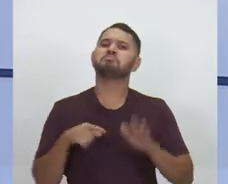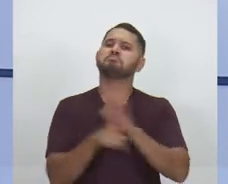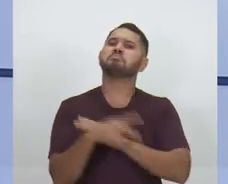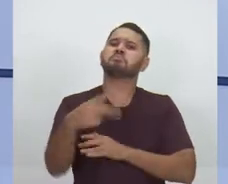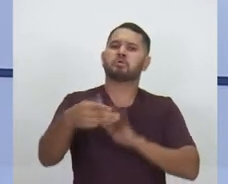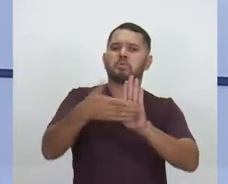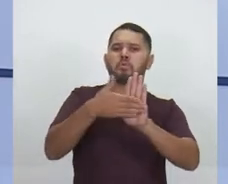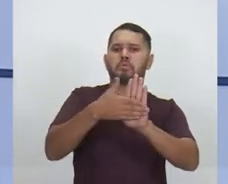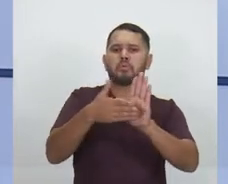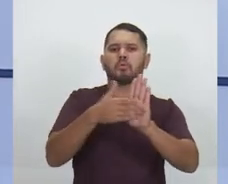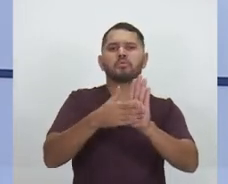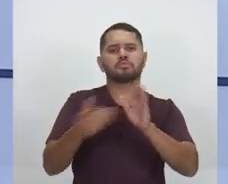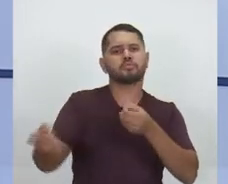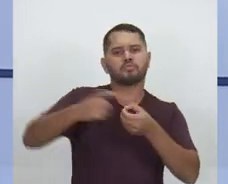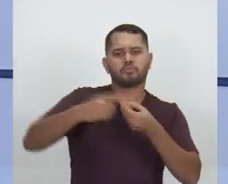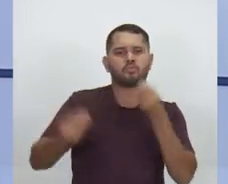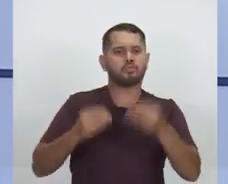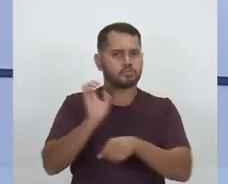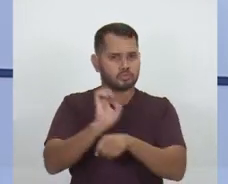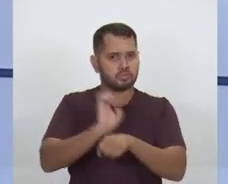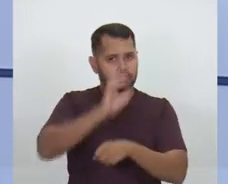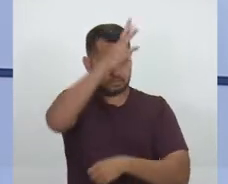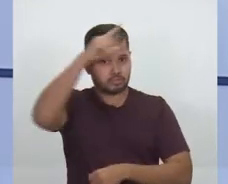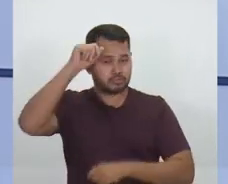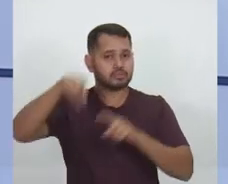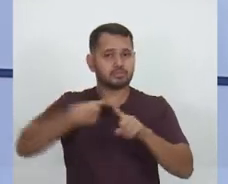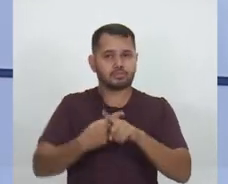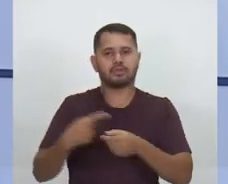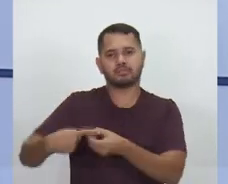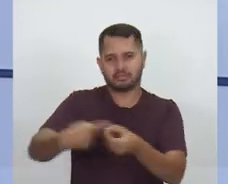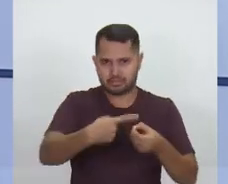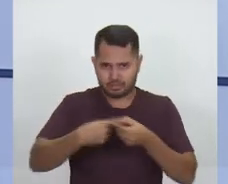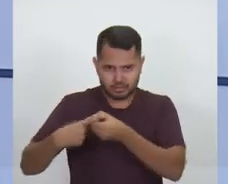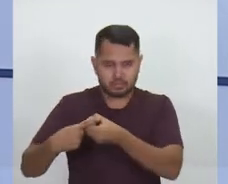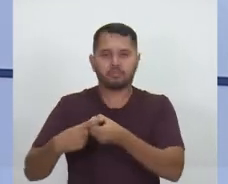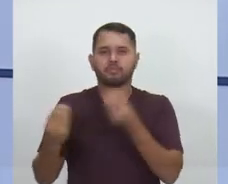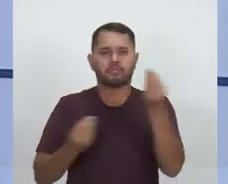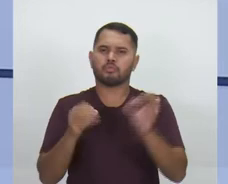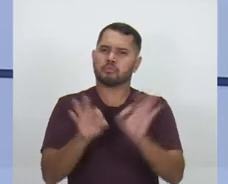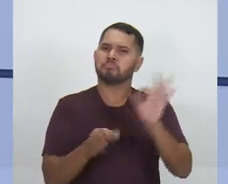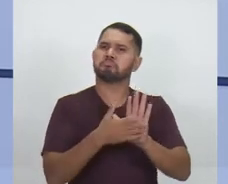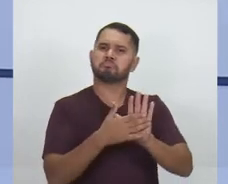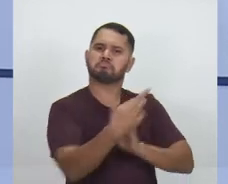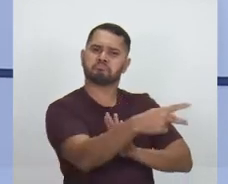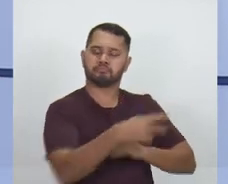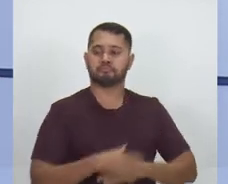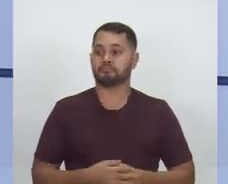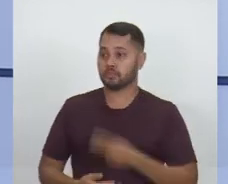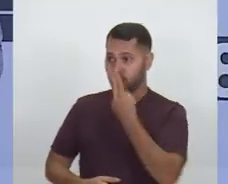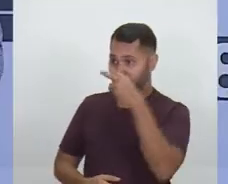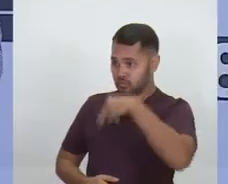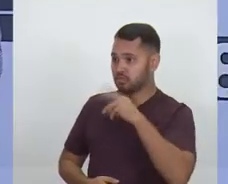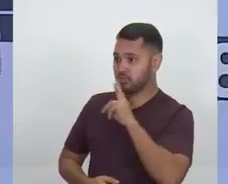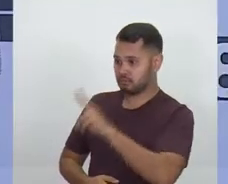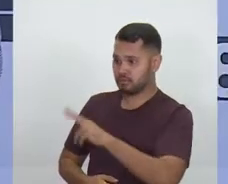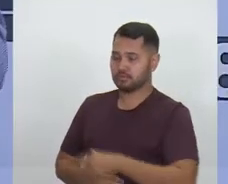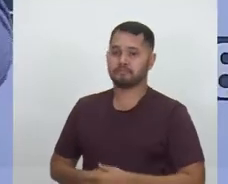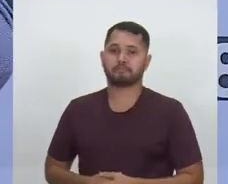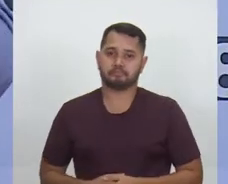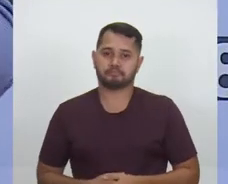levar o desenvolvimento do estado do amazonas para o interior do estado amazonas diante de todo esse quadro tem dois minutos para sua resposta